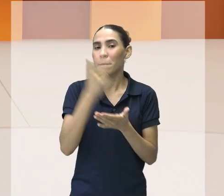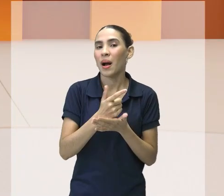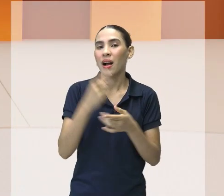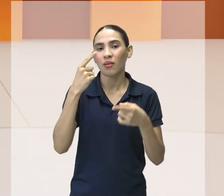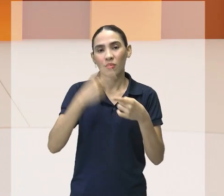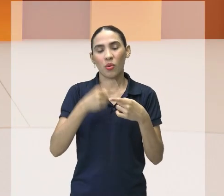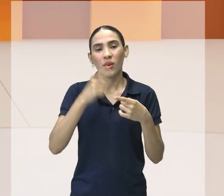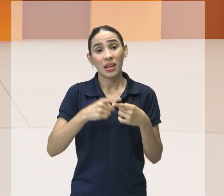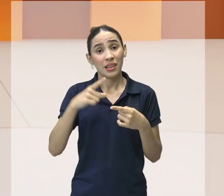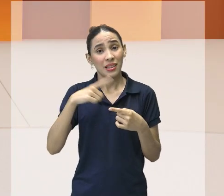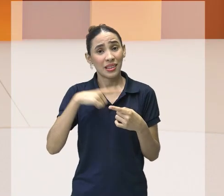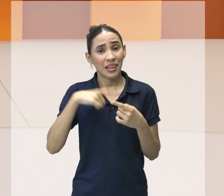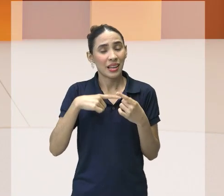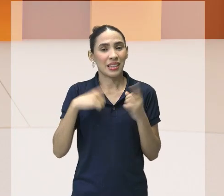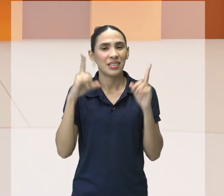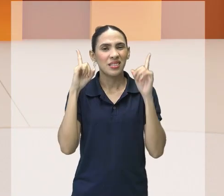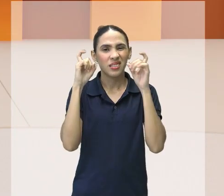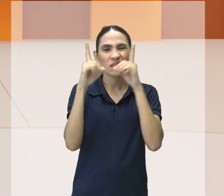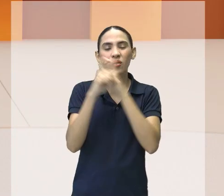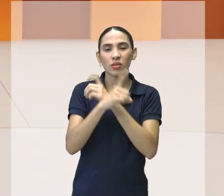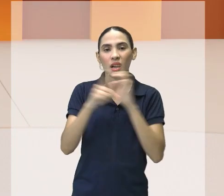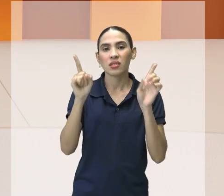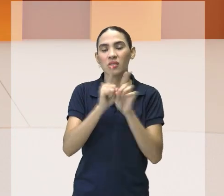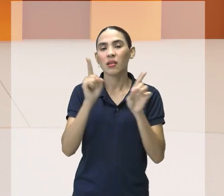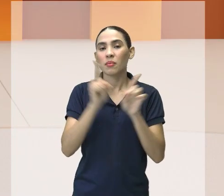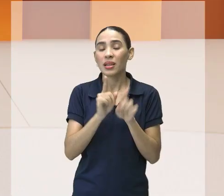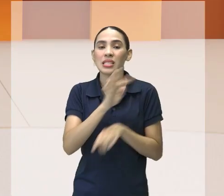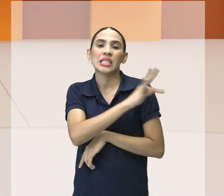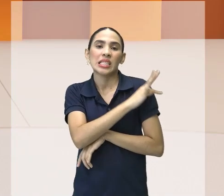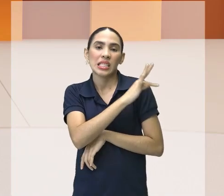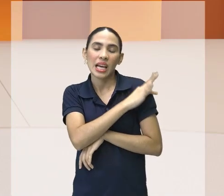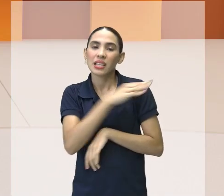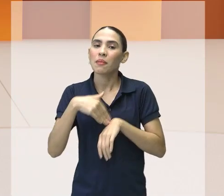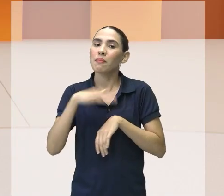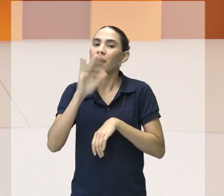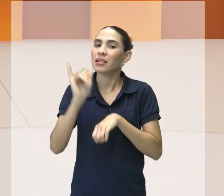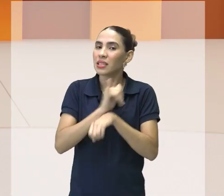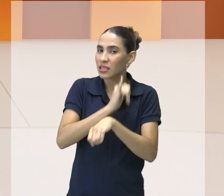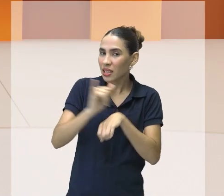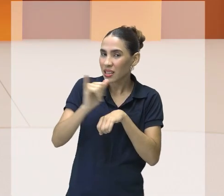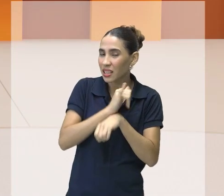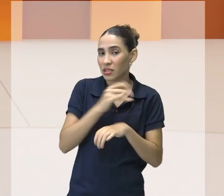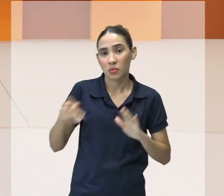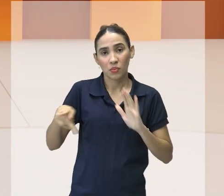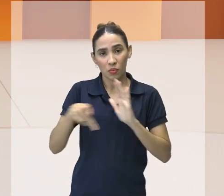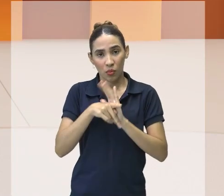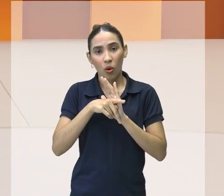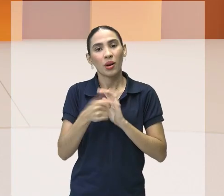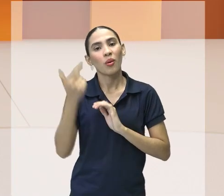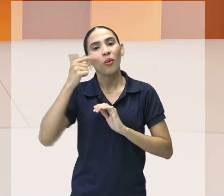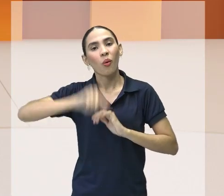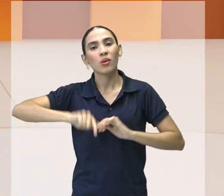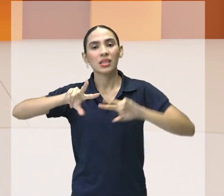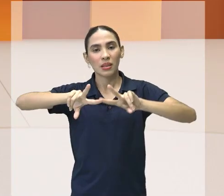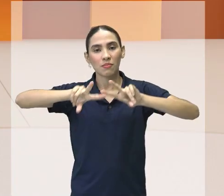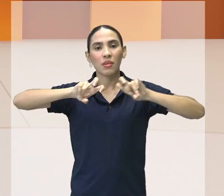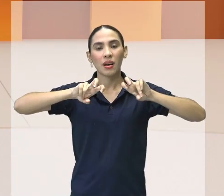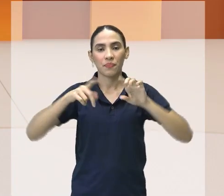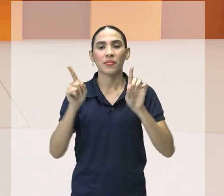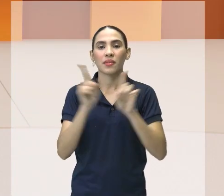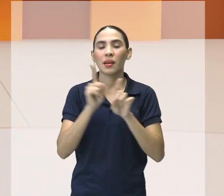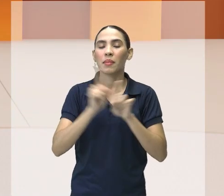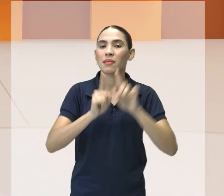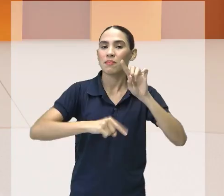porque tem dificuldades e técnicas muito próprias para se extrair esse